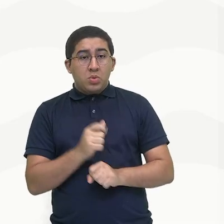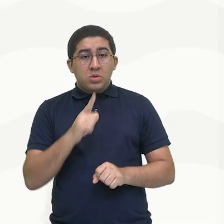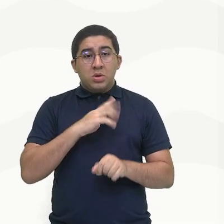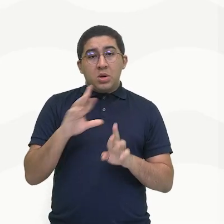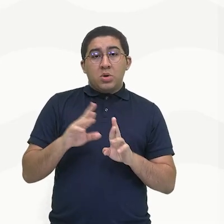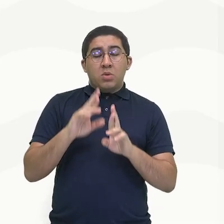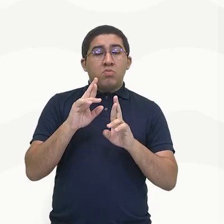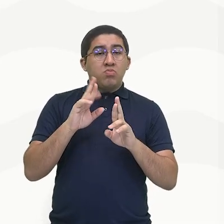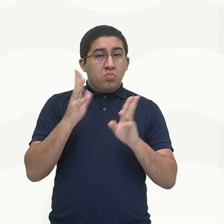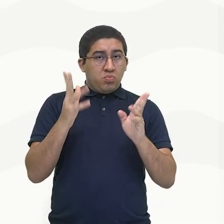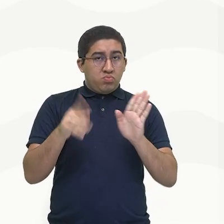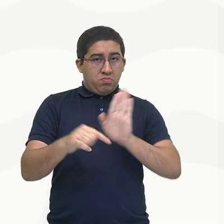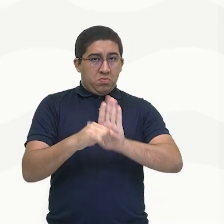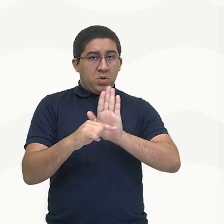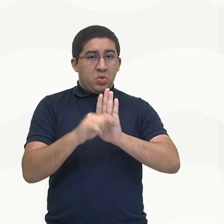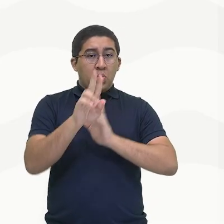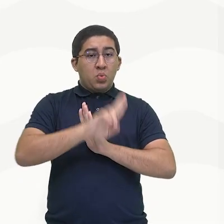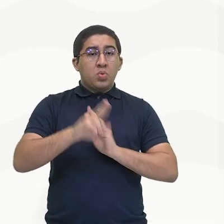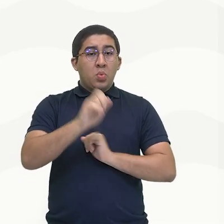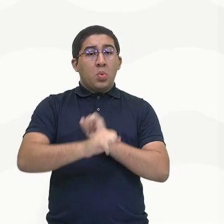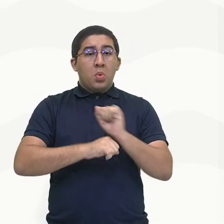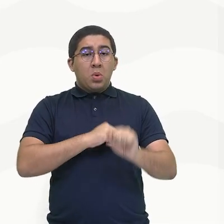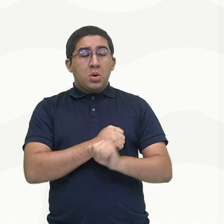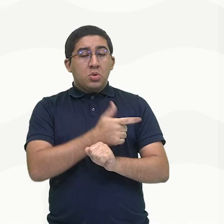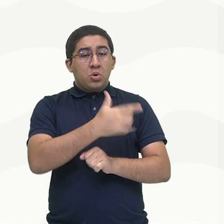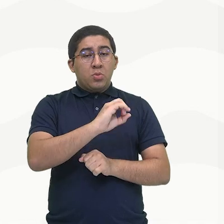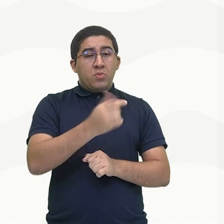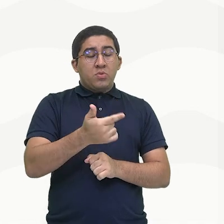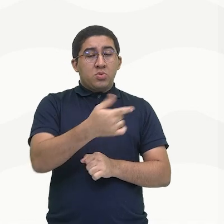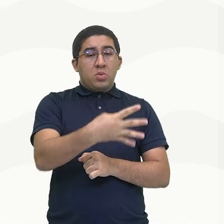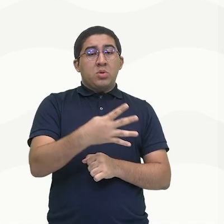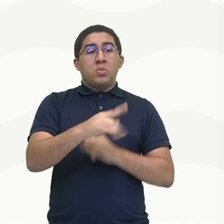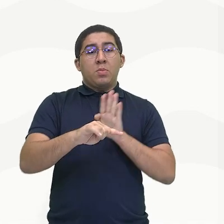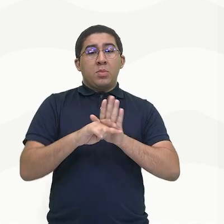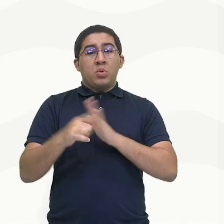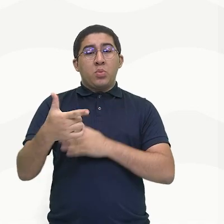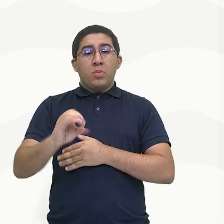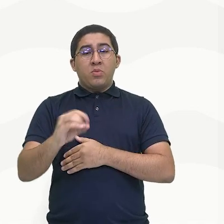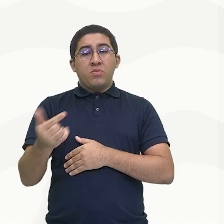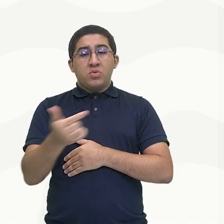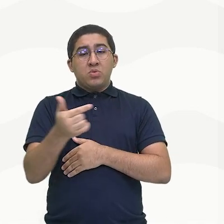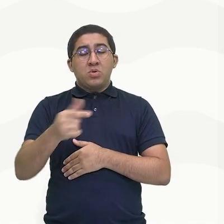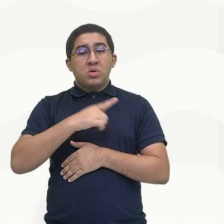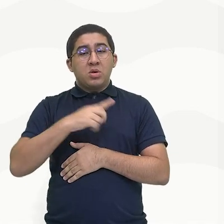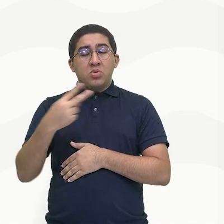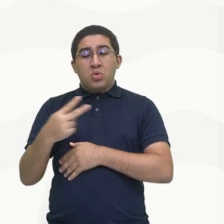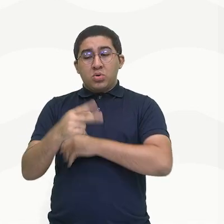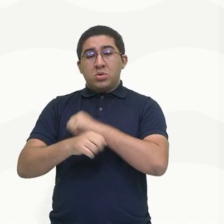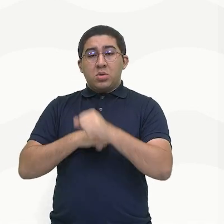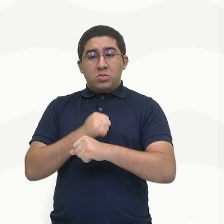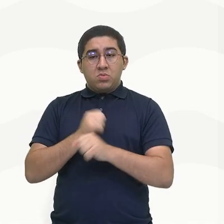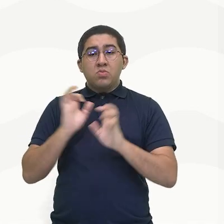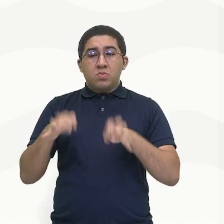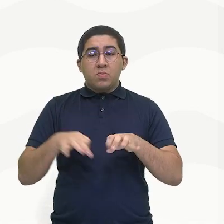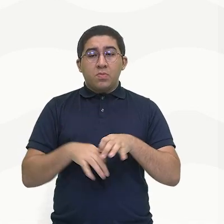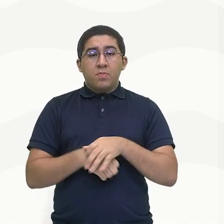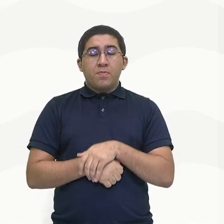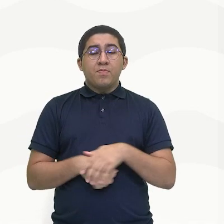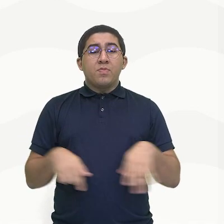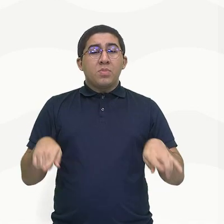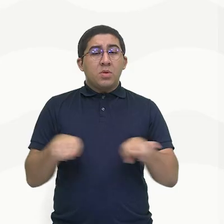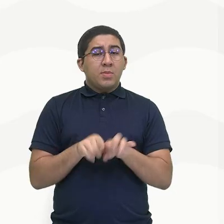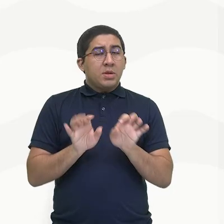diferença, né, dos anos, ou seja, 2024 menos 2022. Nós temos aí 2 anos, certo? E aí